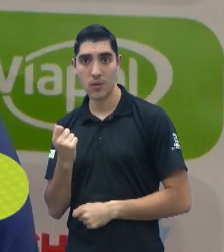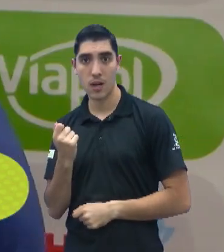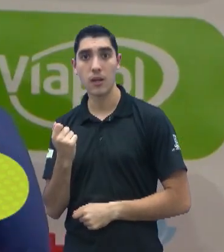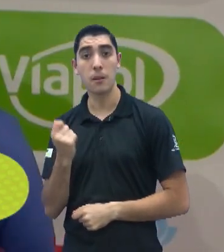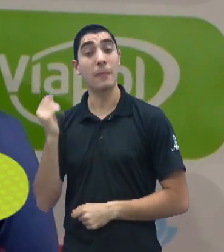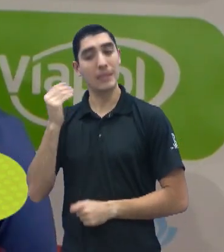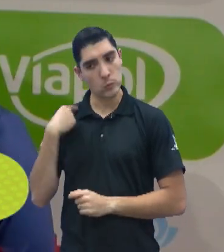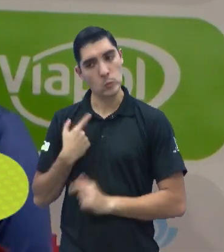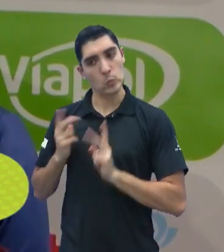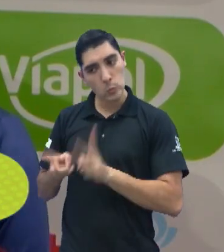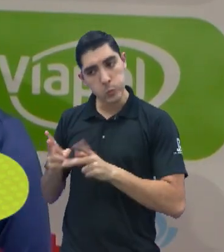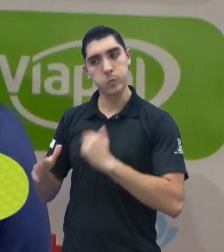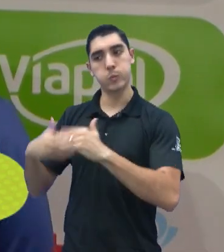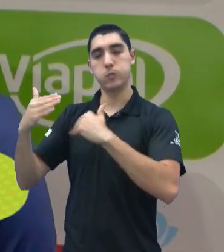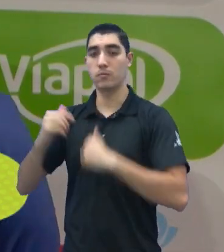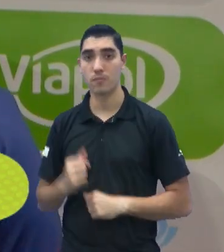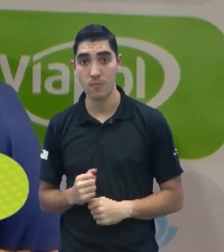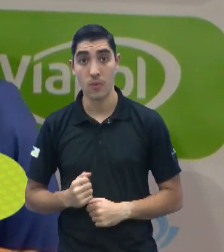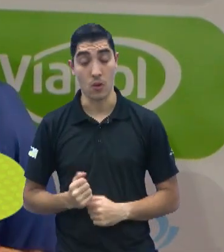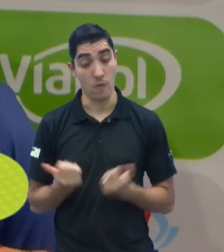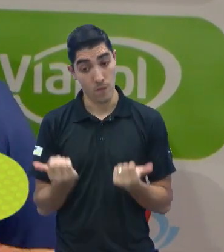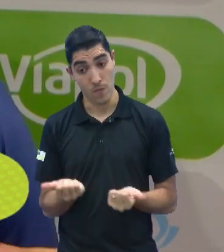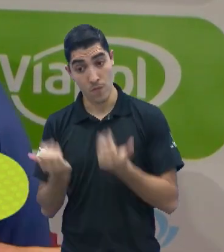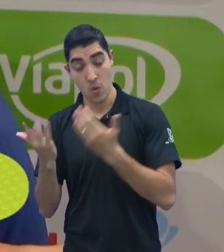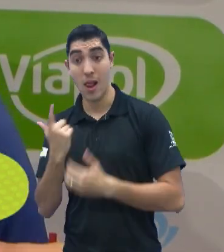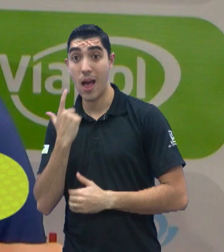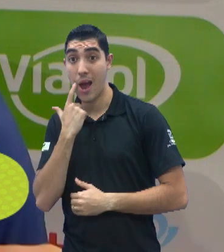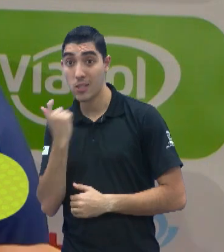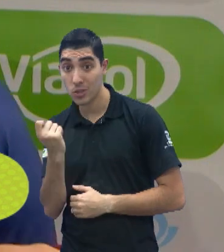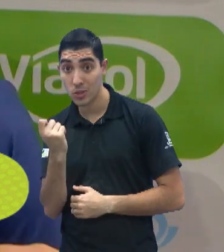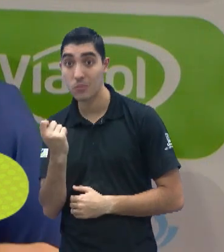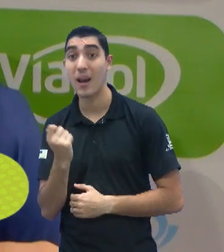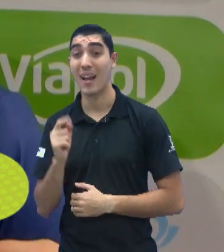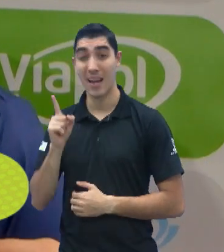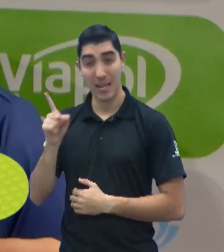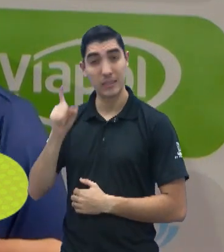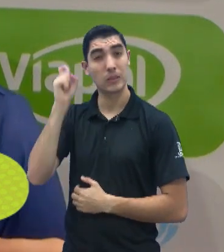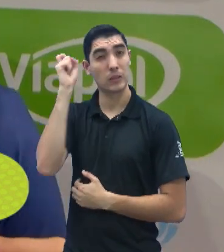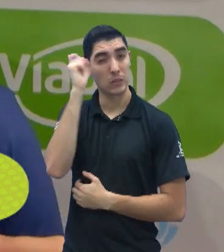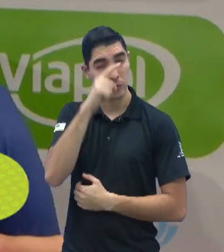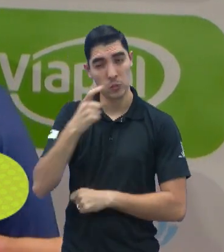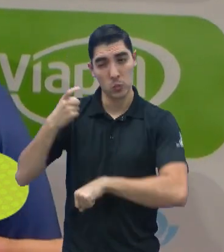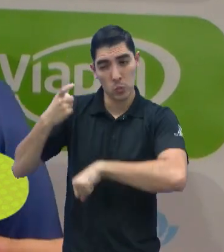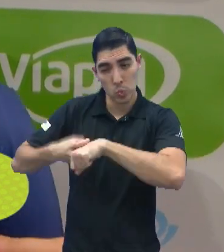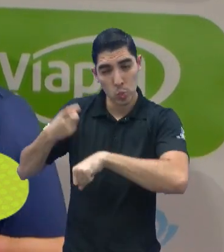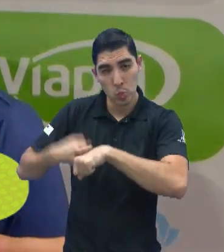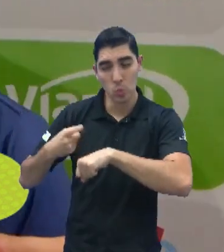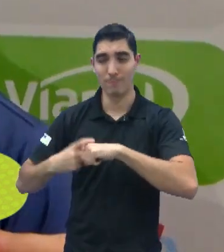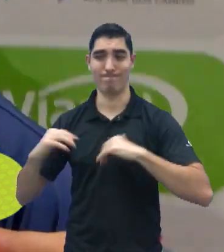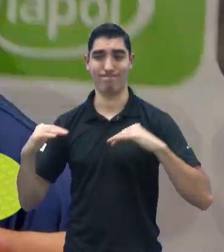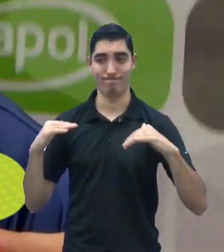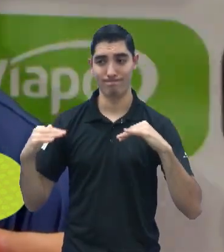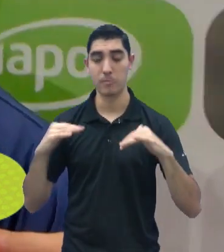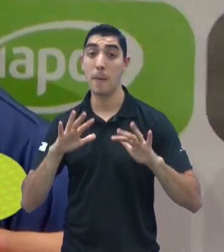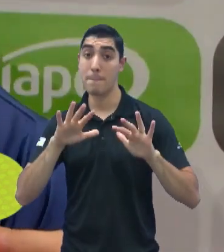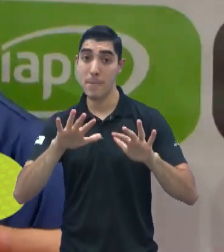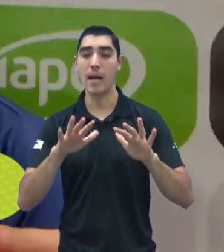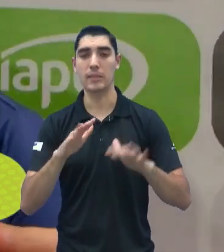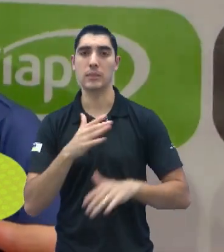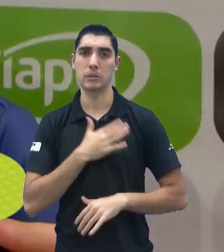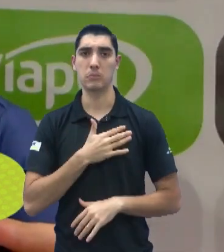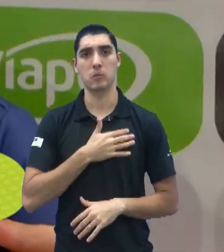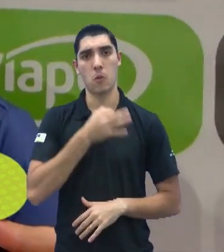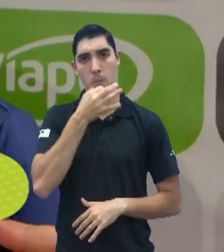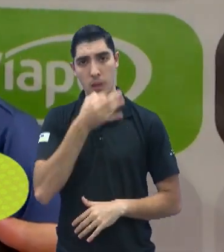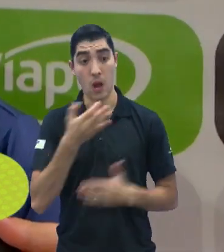crescer. A gente pega a Atibaia fora de casa, a Atibaia lá também é um time encardido, difícil de jogar, mas eu acho que agora, depois